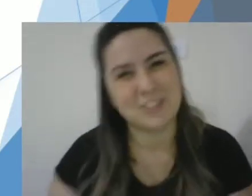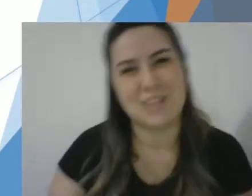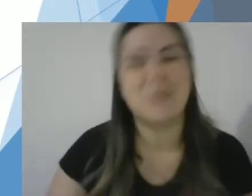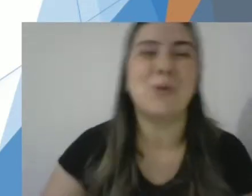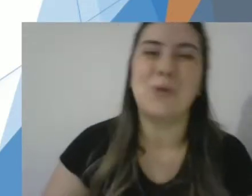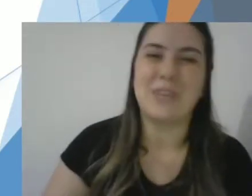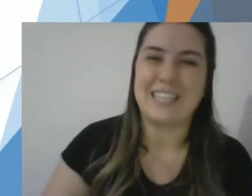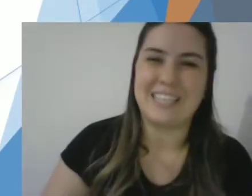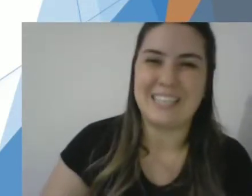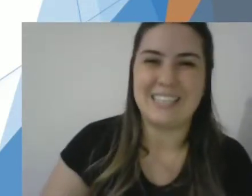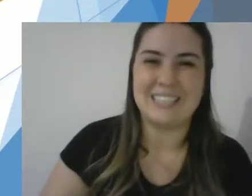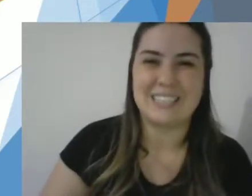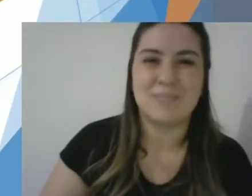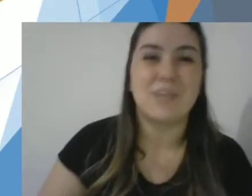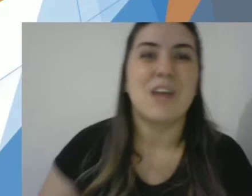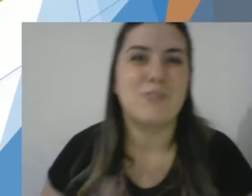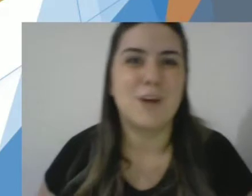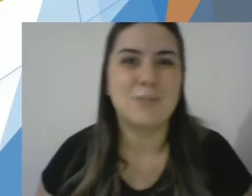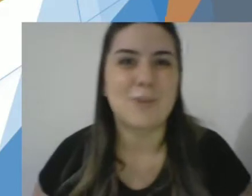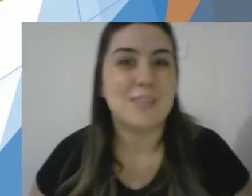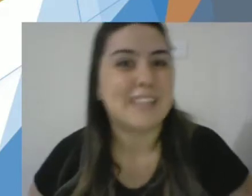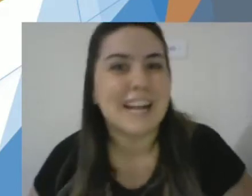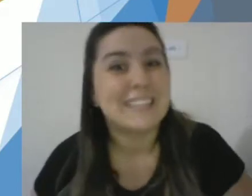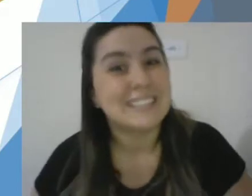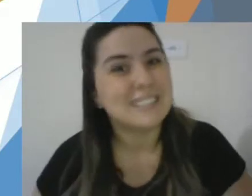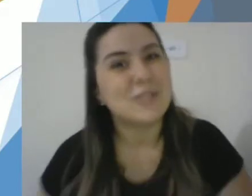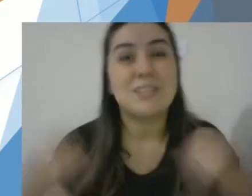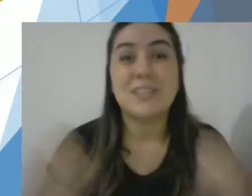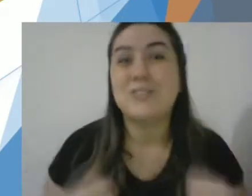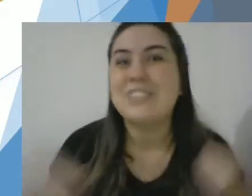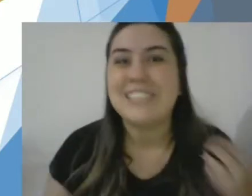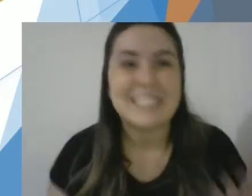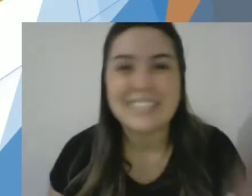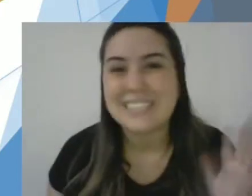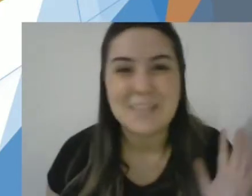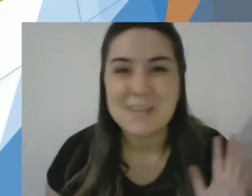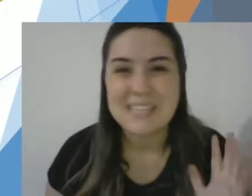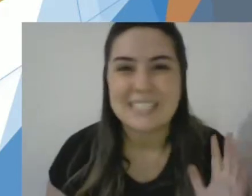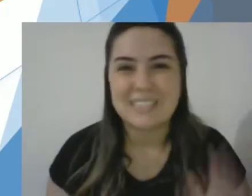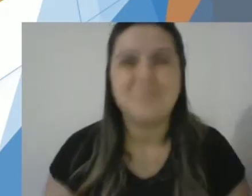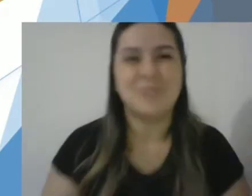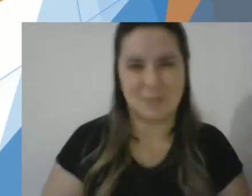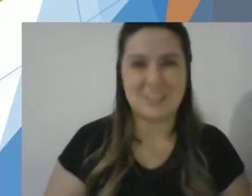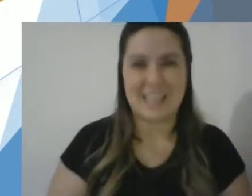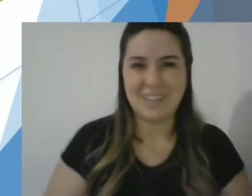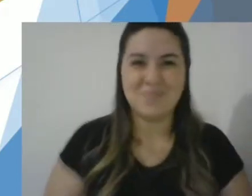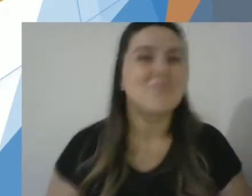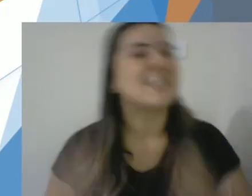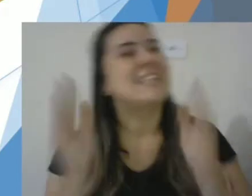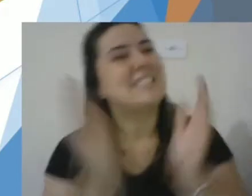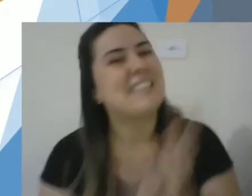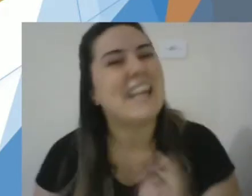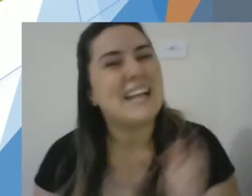hoje, meus amores! Vamos começar cantando a música dos dias da semana, vamos lá?